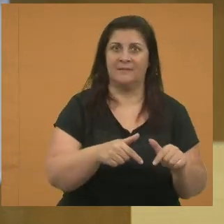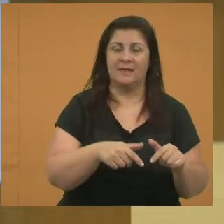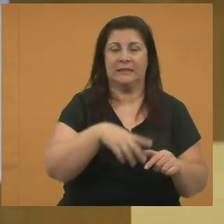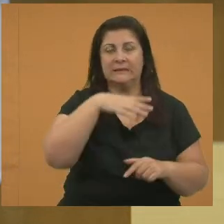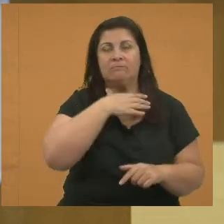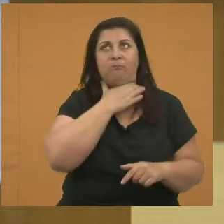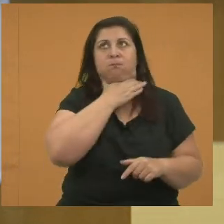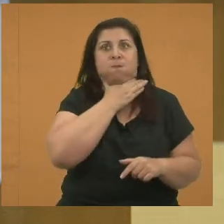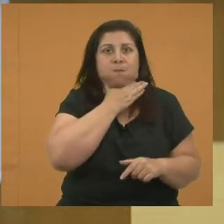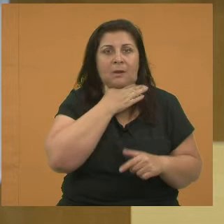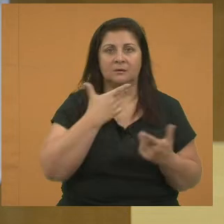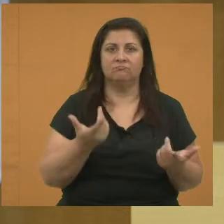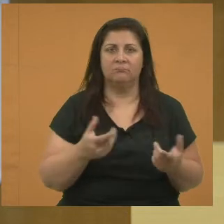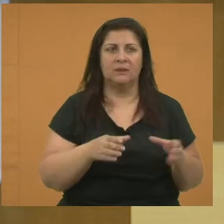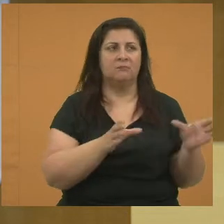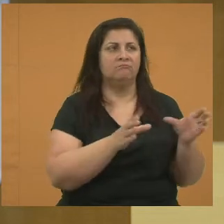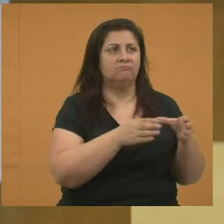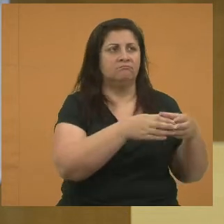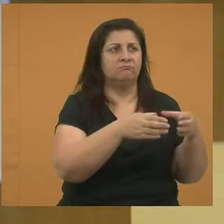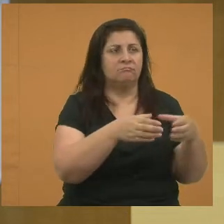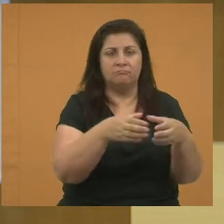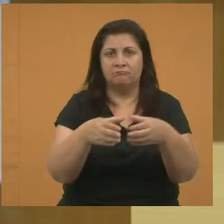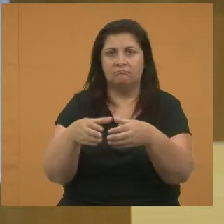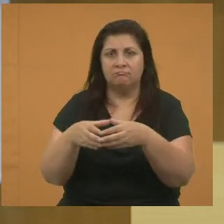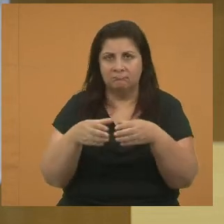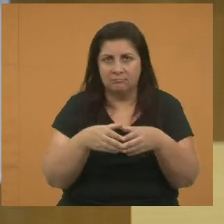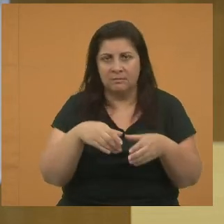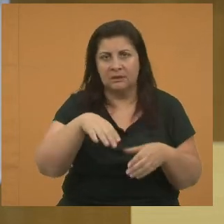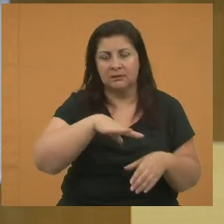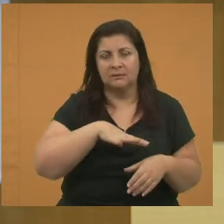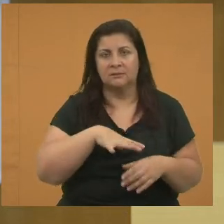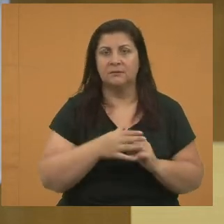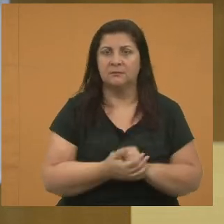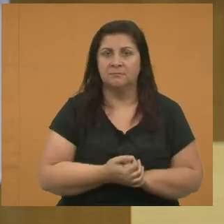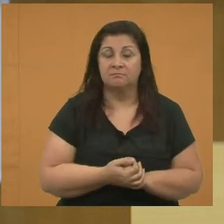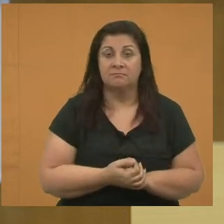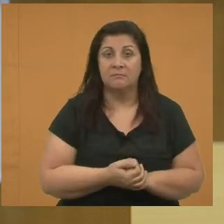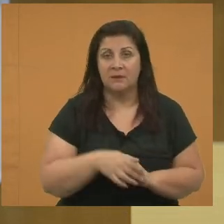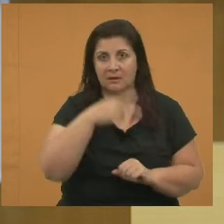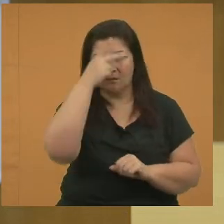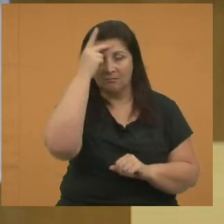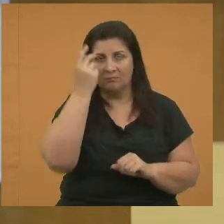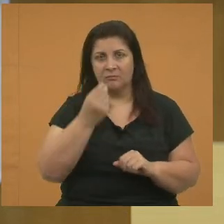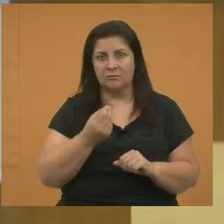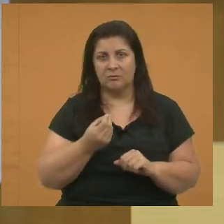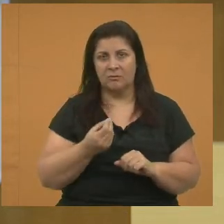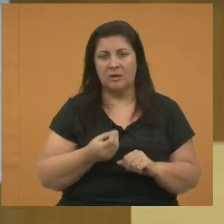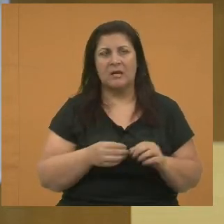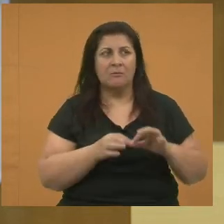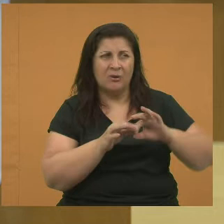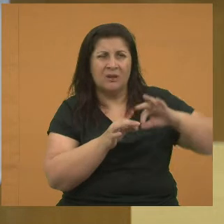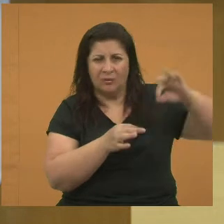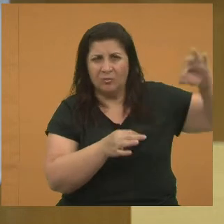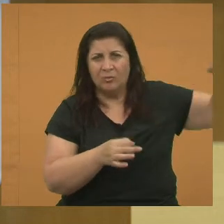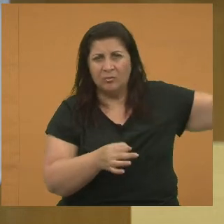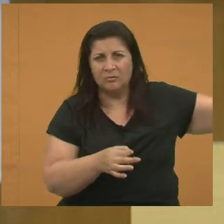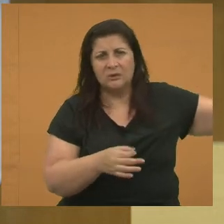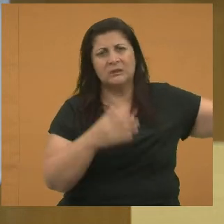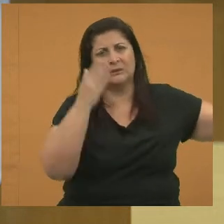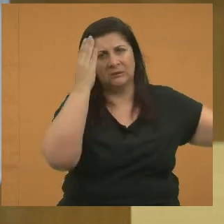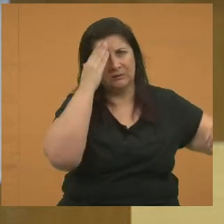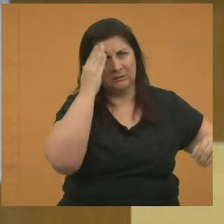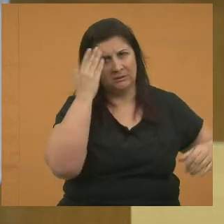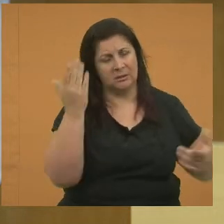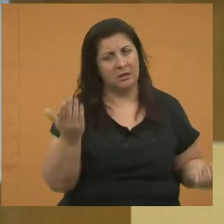comércio, nos diversos bairros do nosso município. E quem mora nos bairros distantes do nosso município